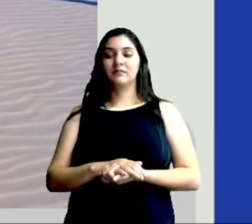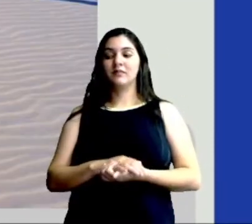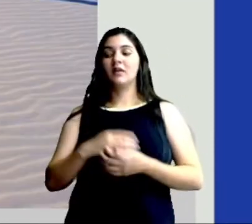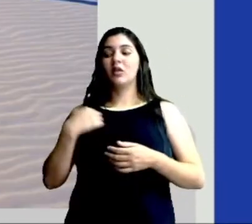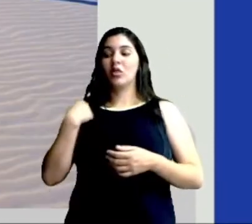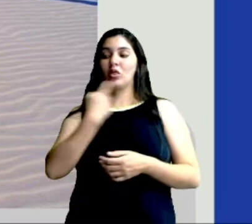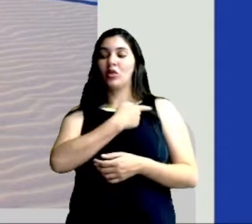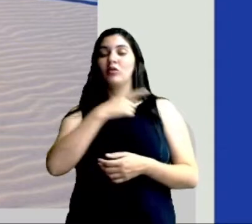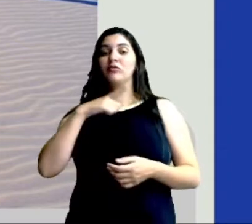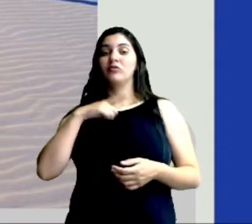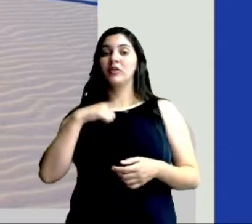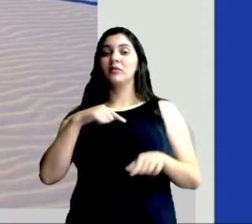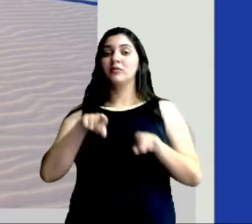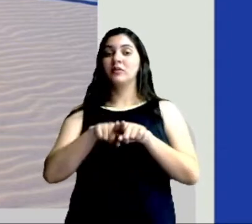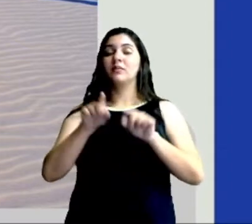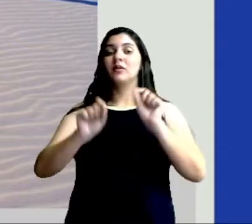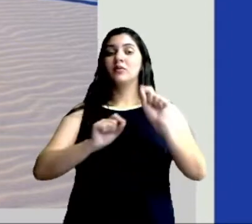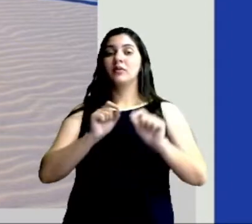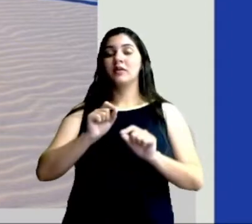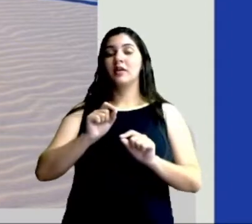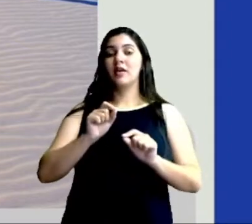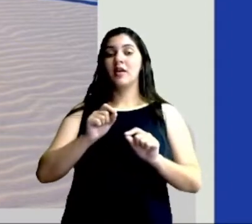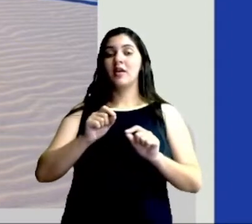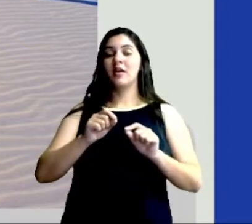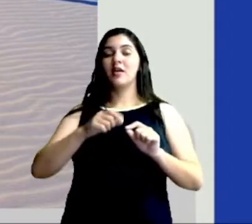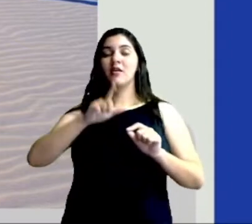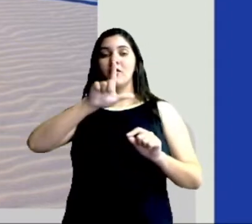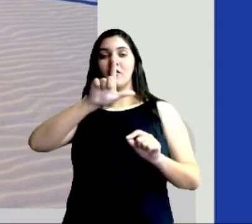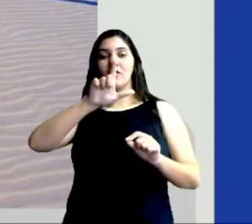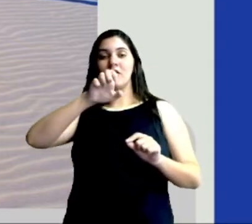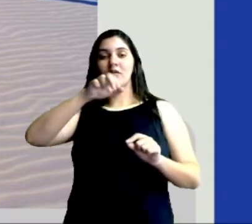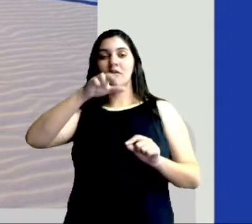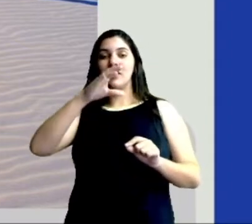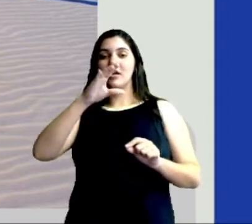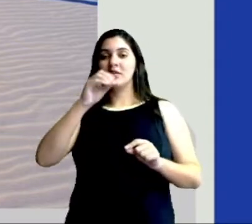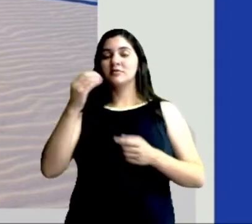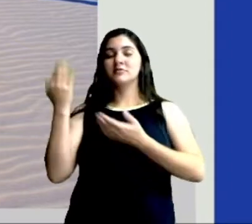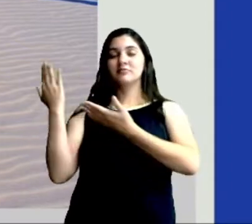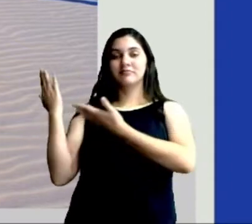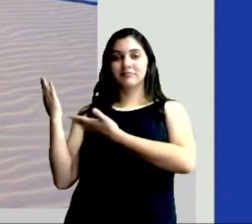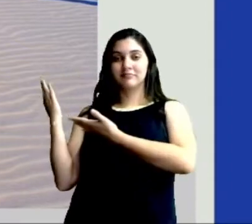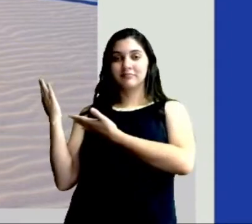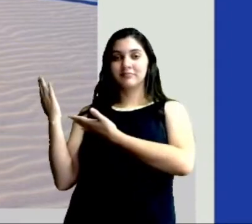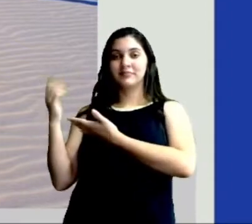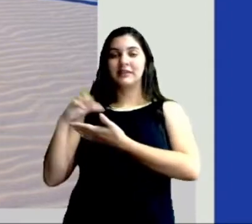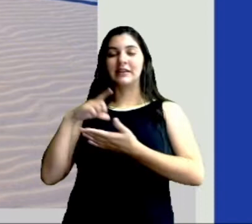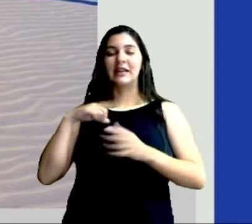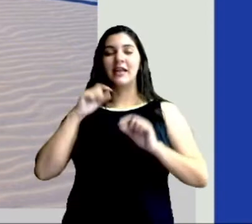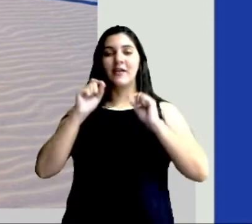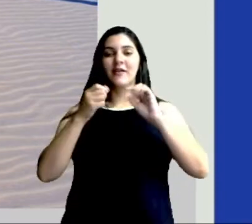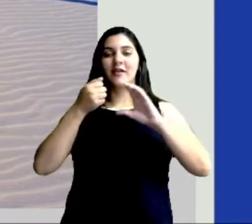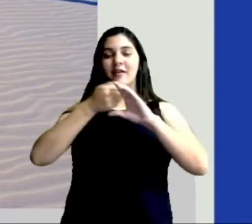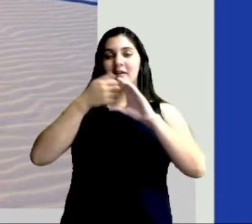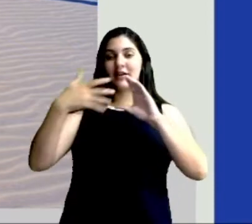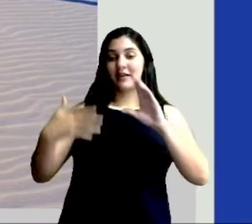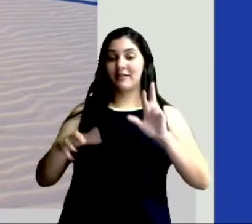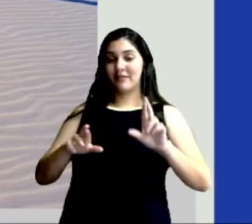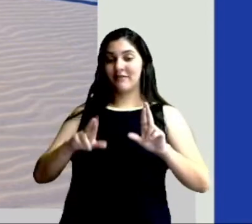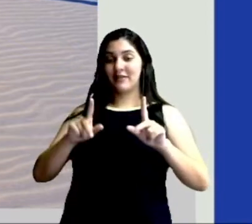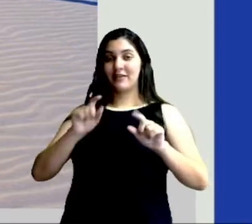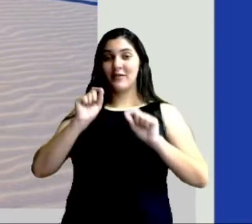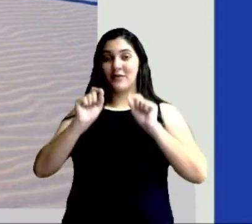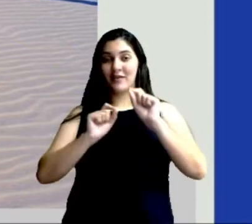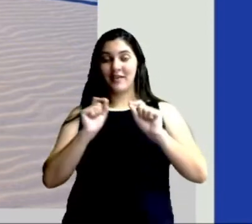E nós temos aí os lençóis maranhenses, ó. Já traz um aspecto mais diferenciado, né? Nós já vimos